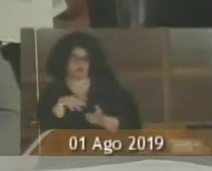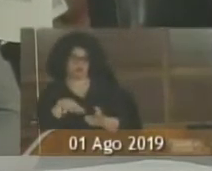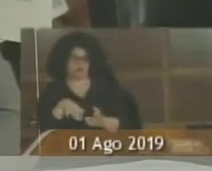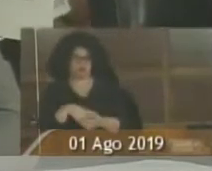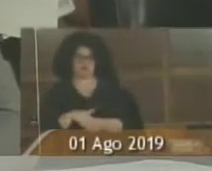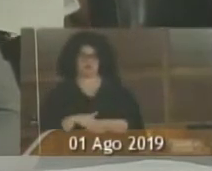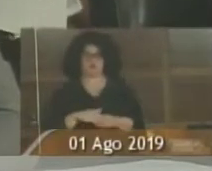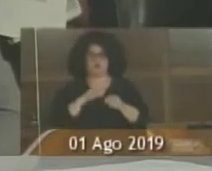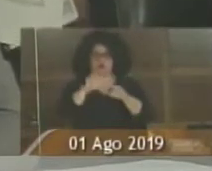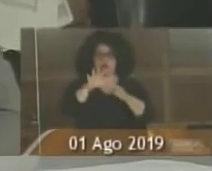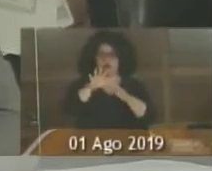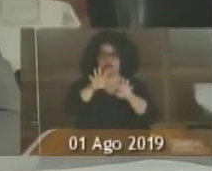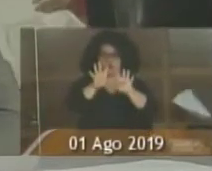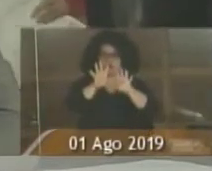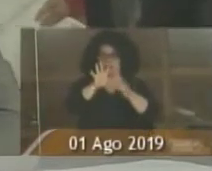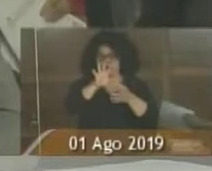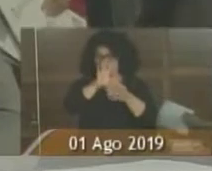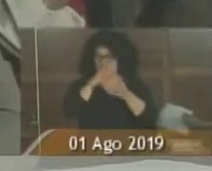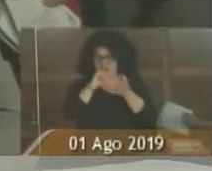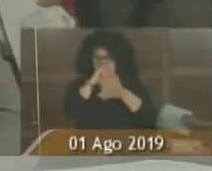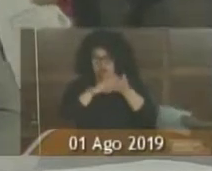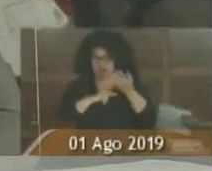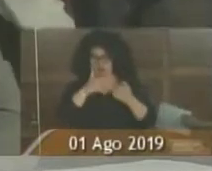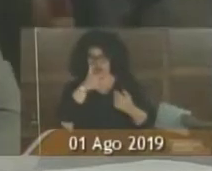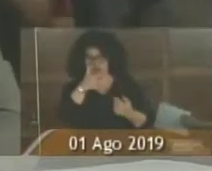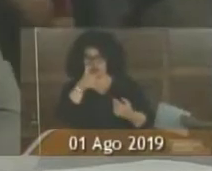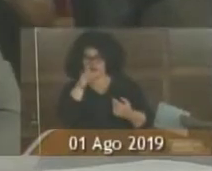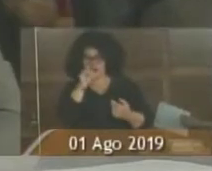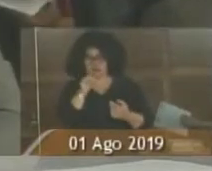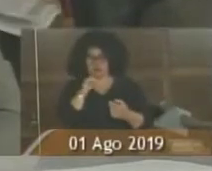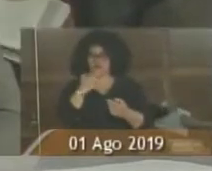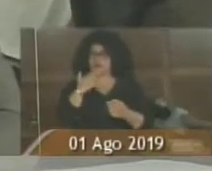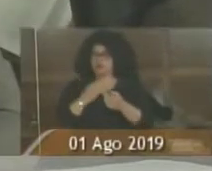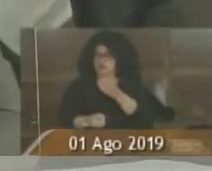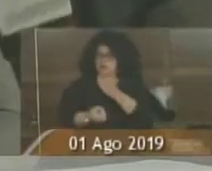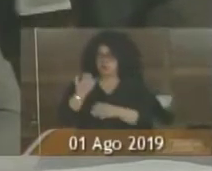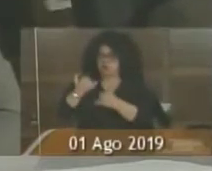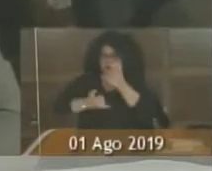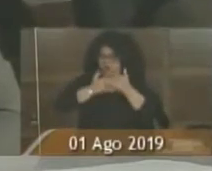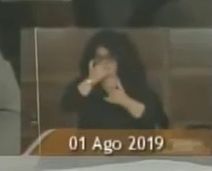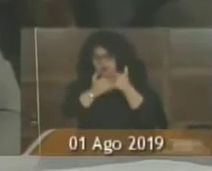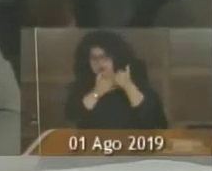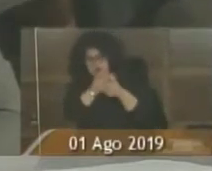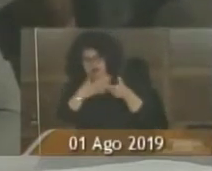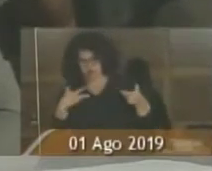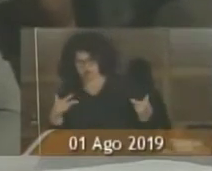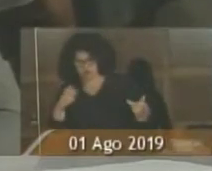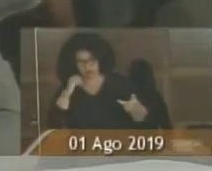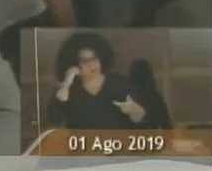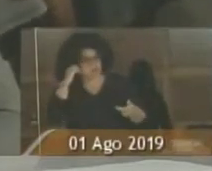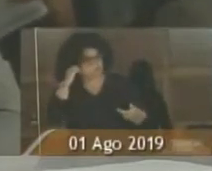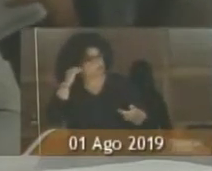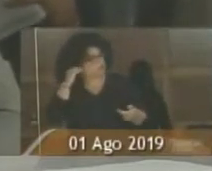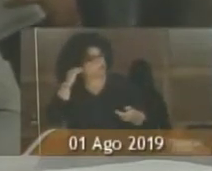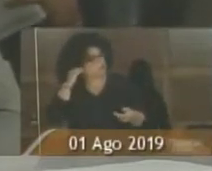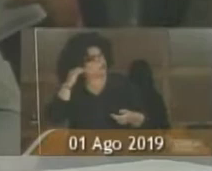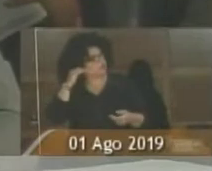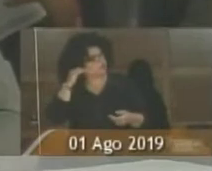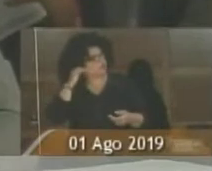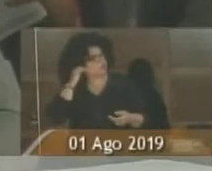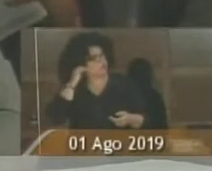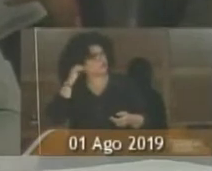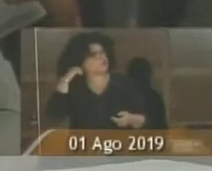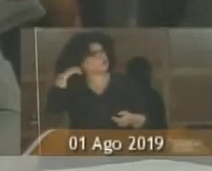Indicação 2190, indicando ao prefeito a construção de uma área recreativa contendo brinquedos com acessibilidade, portadores de necessidades especiais e mesas de